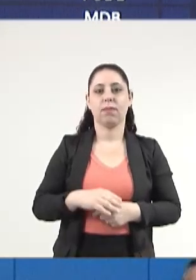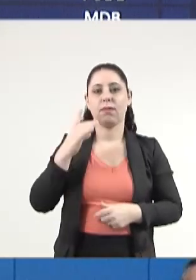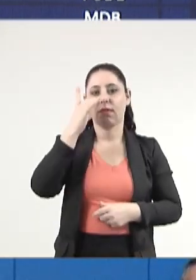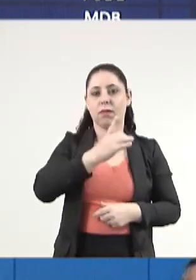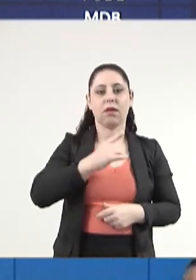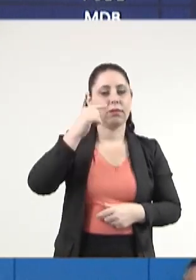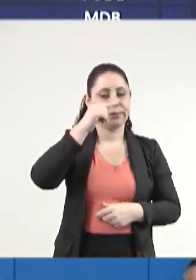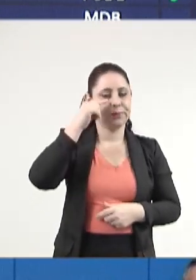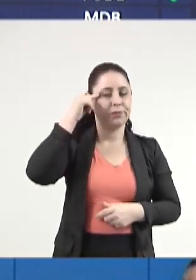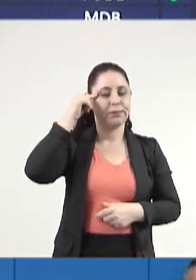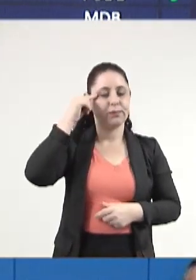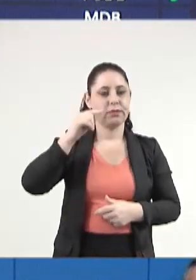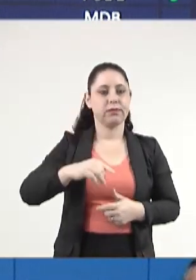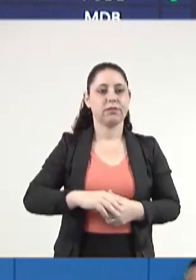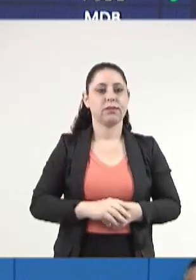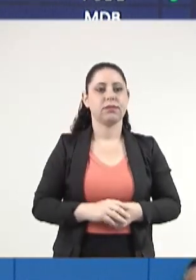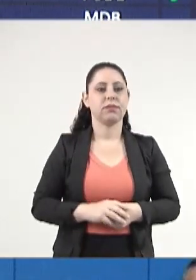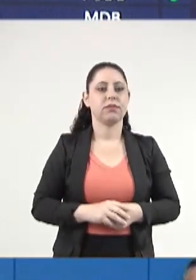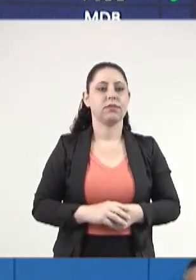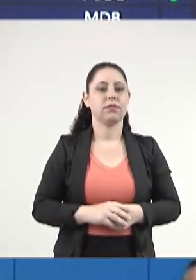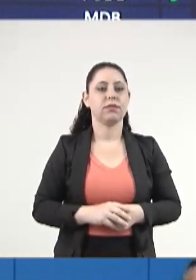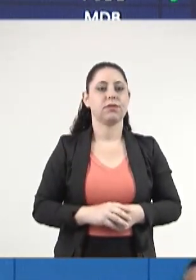deputado Roberto Rachoca,